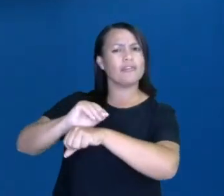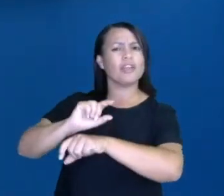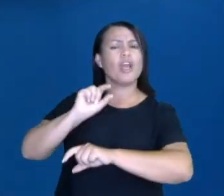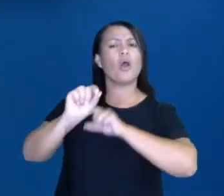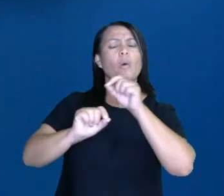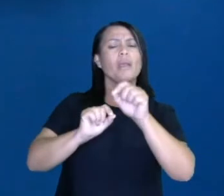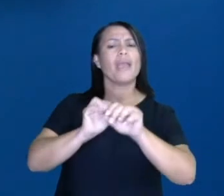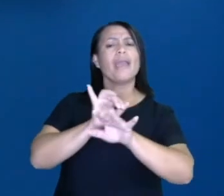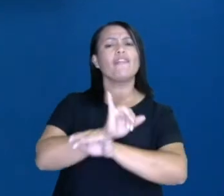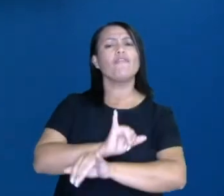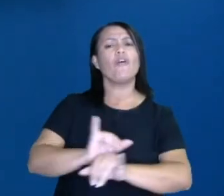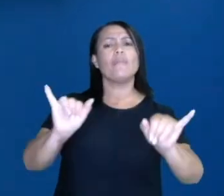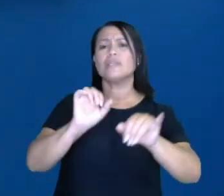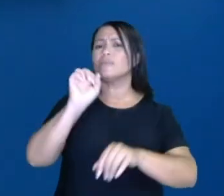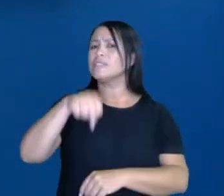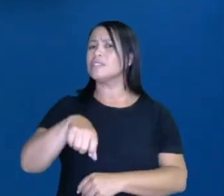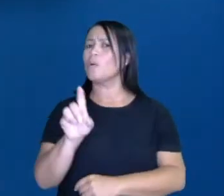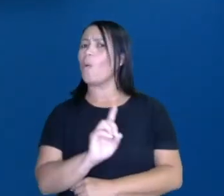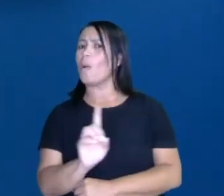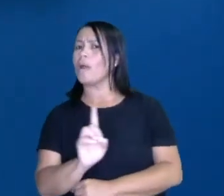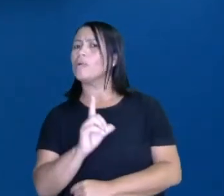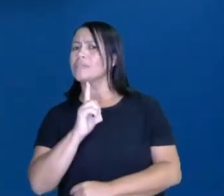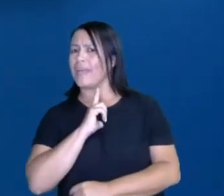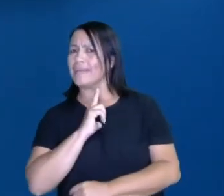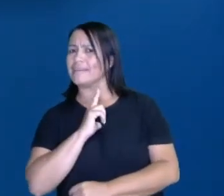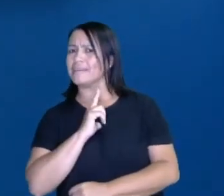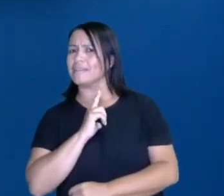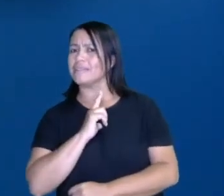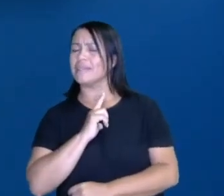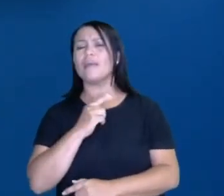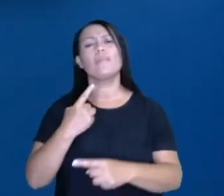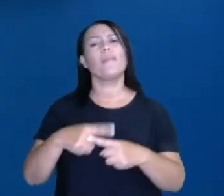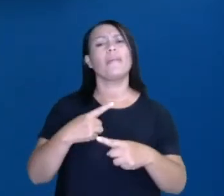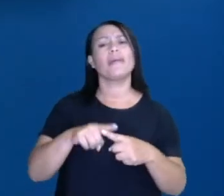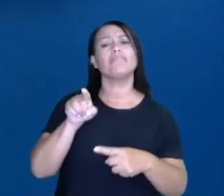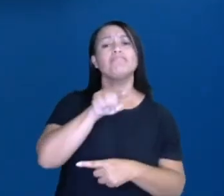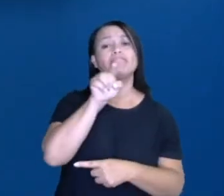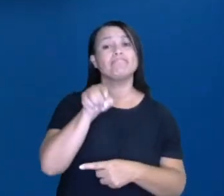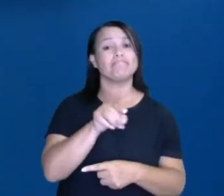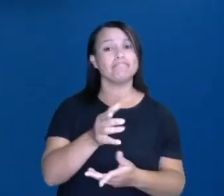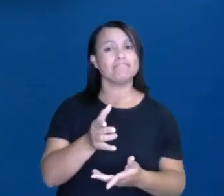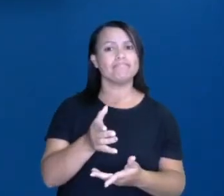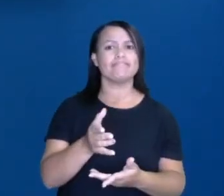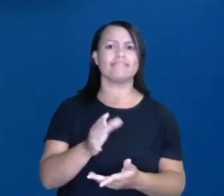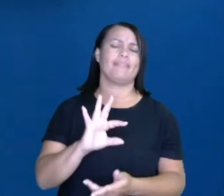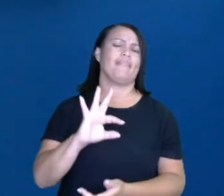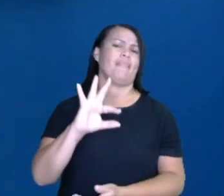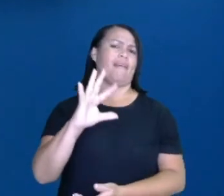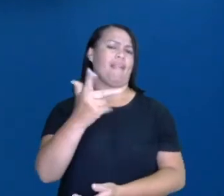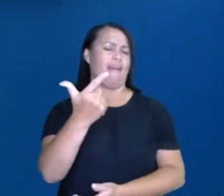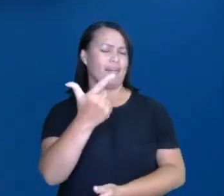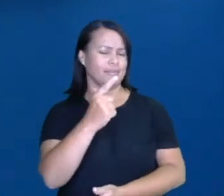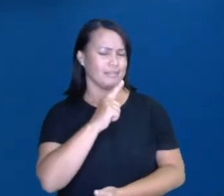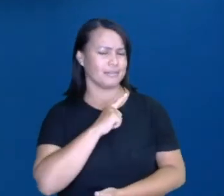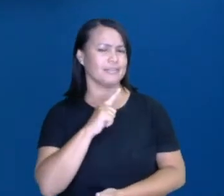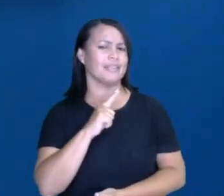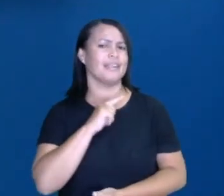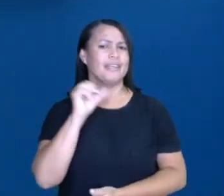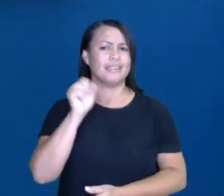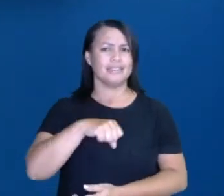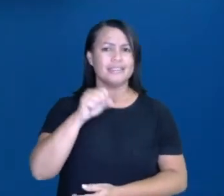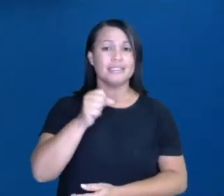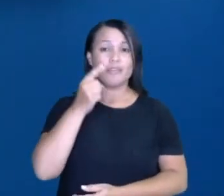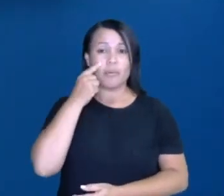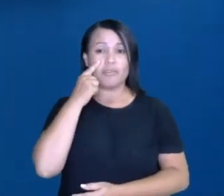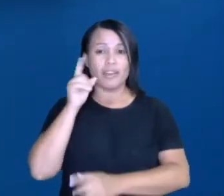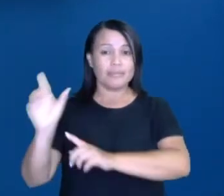algum tipo de informação, sim ou não? E por quê? Lógico que fornecem, né, minha gente? Vamos dar